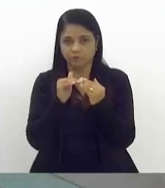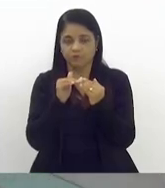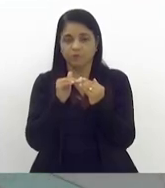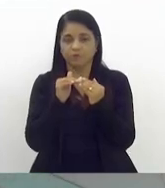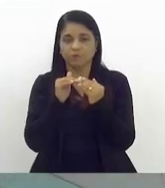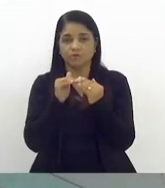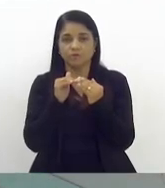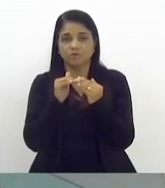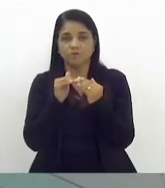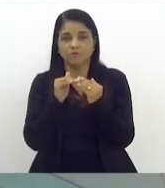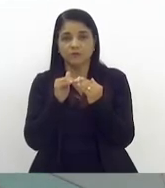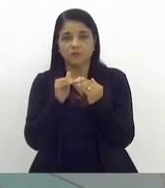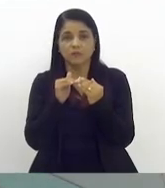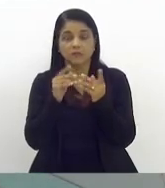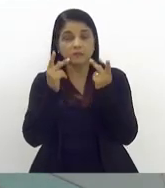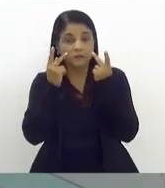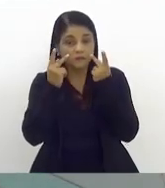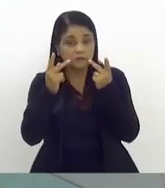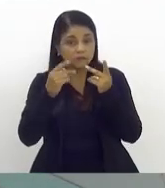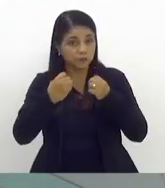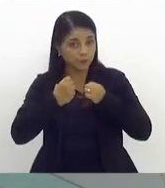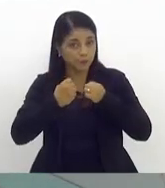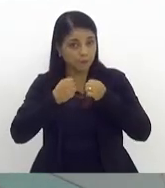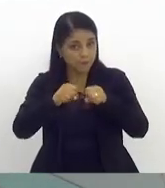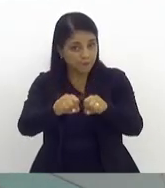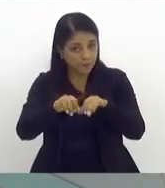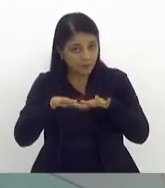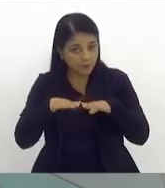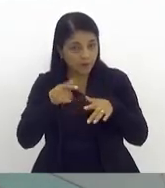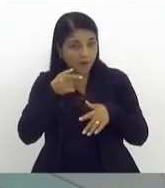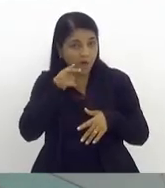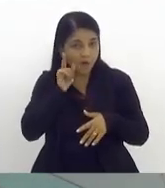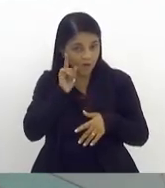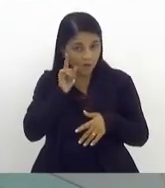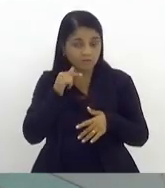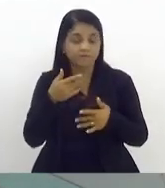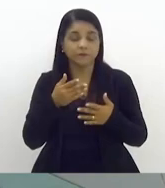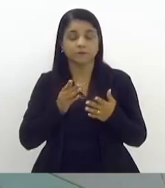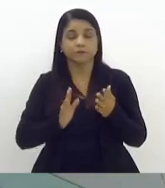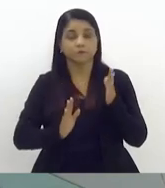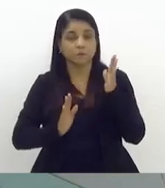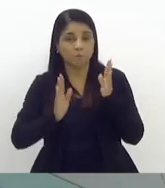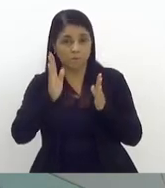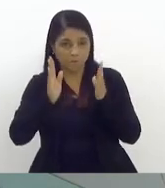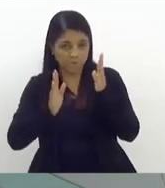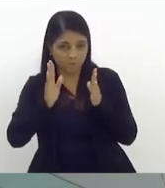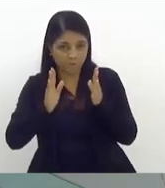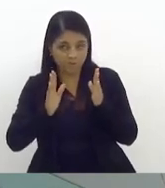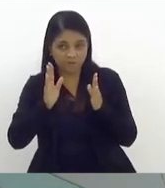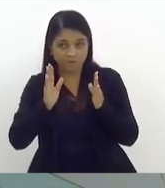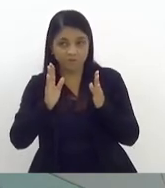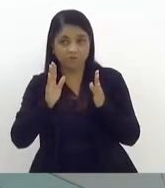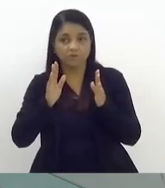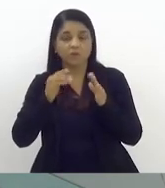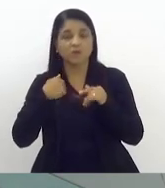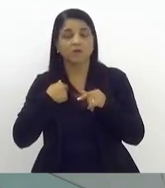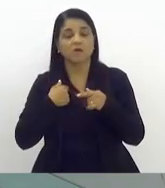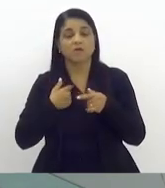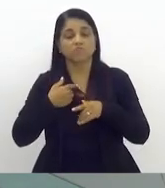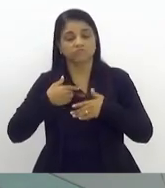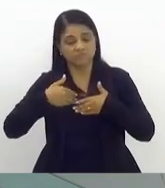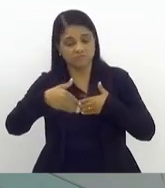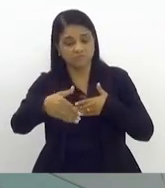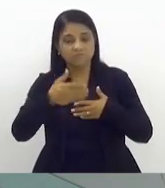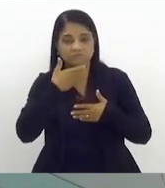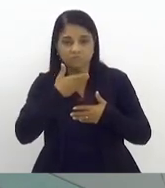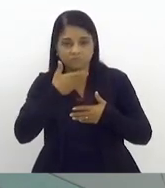ele fez parte do testemunho dele em plenário. Eu, nesse período, eu vou conversar